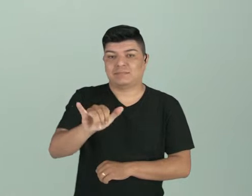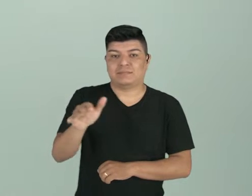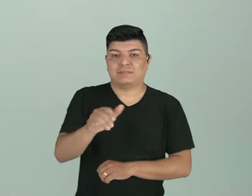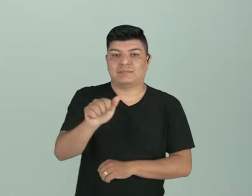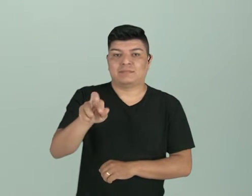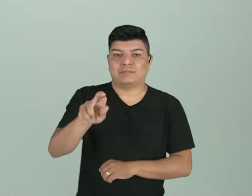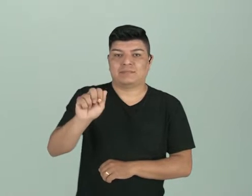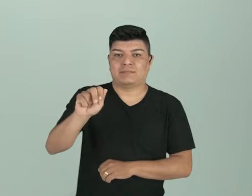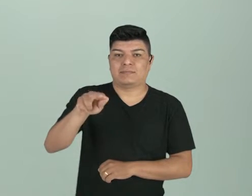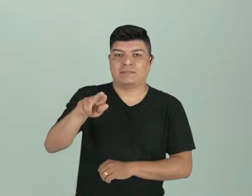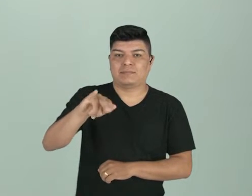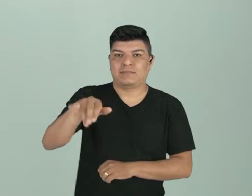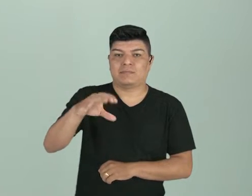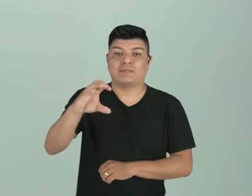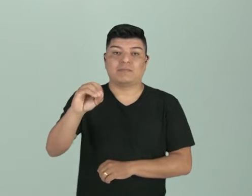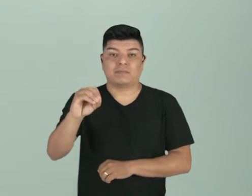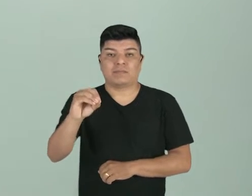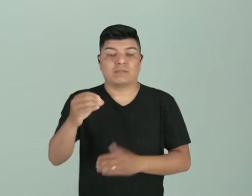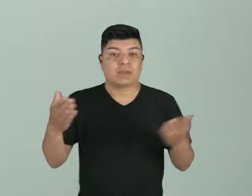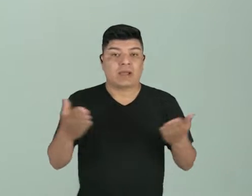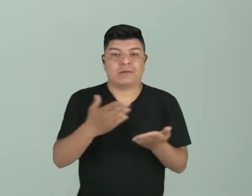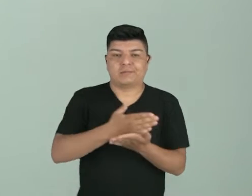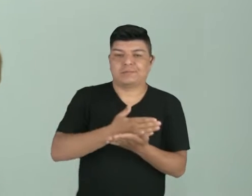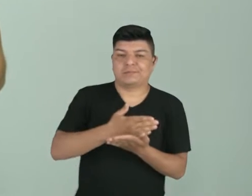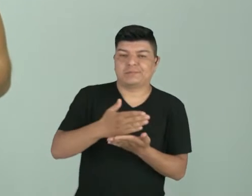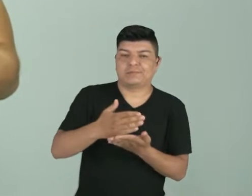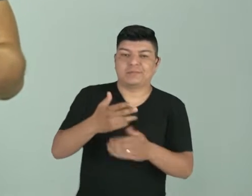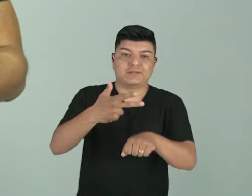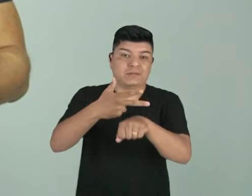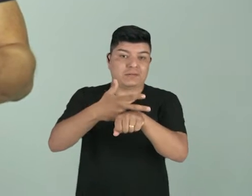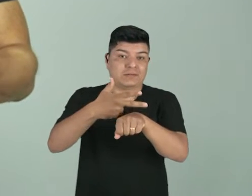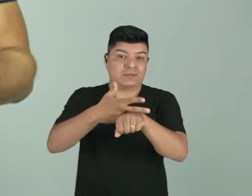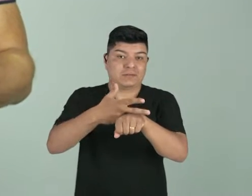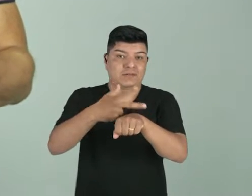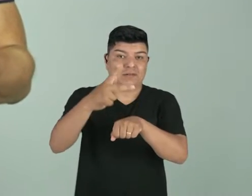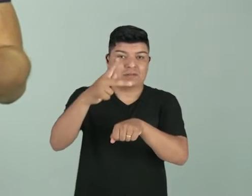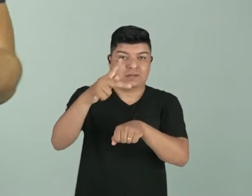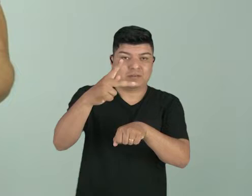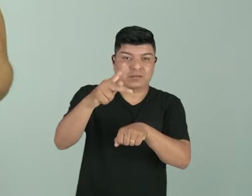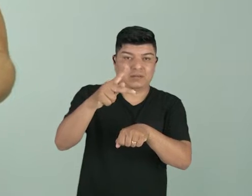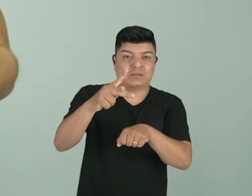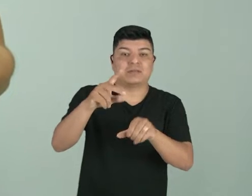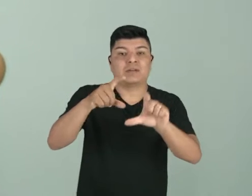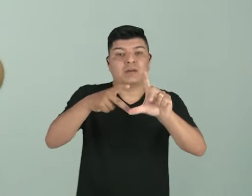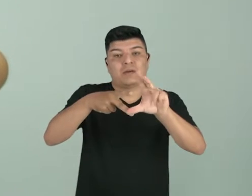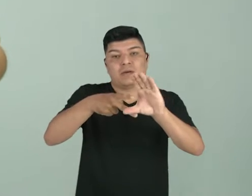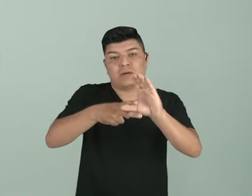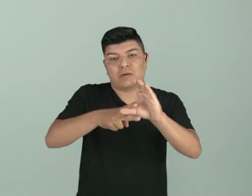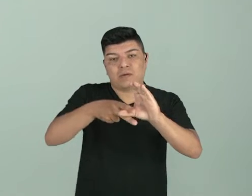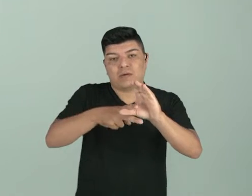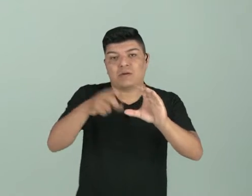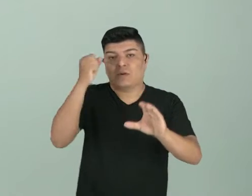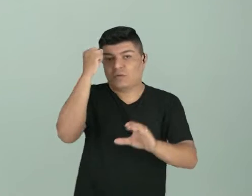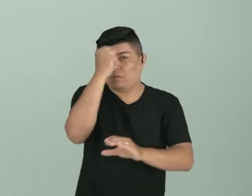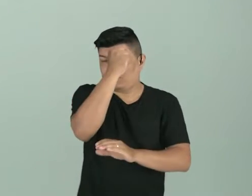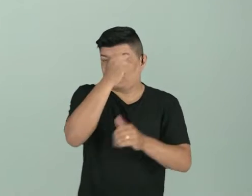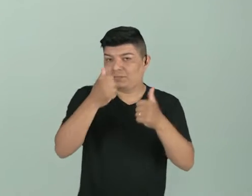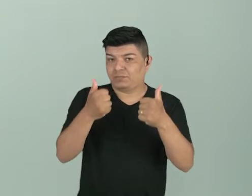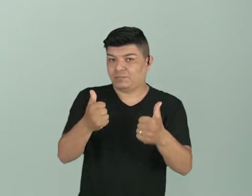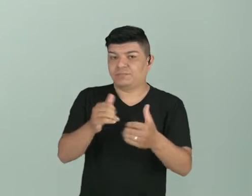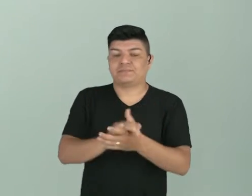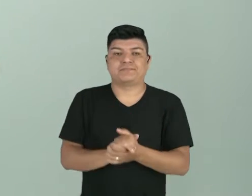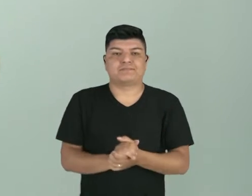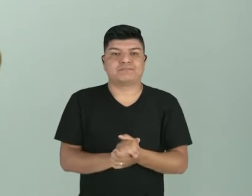partir deste momento inicia a videoaula do seu componente curricular Sociologia.